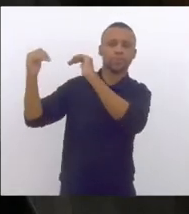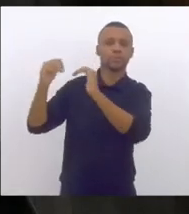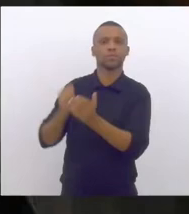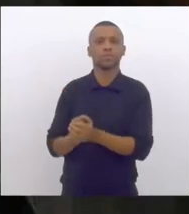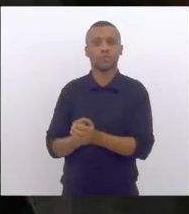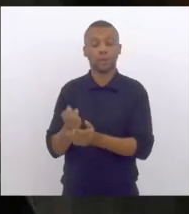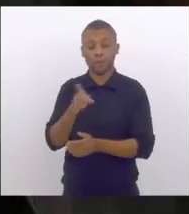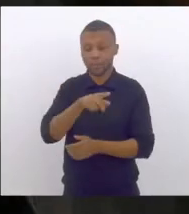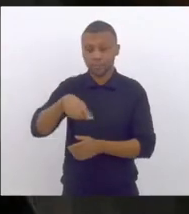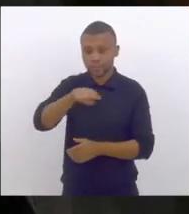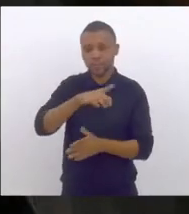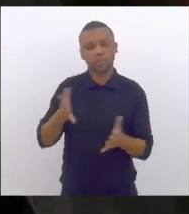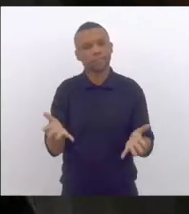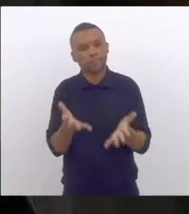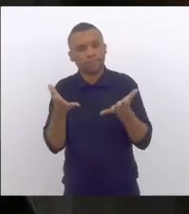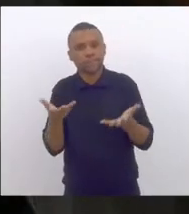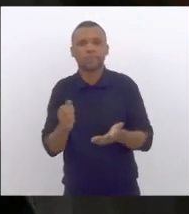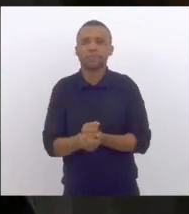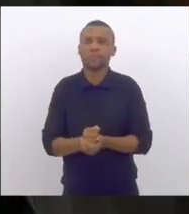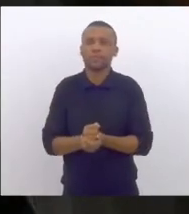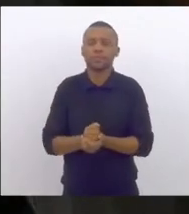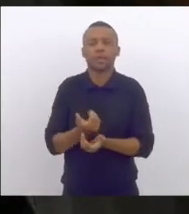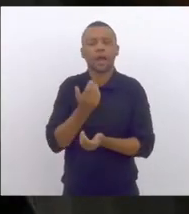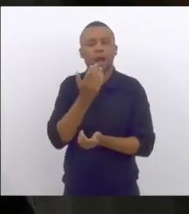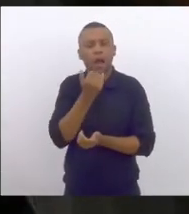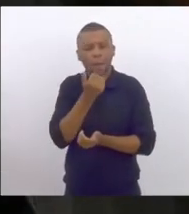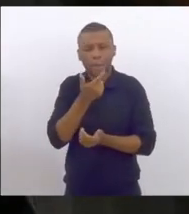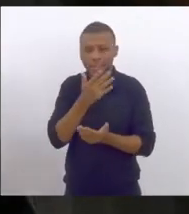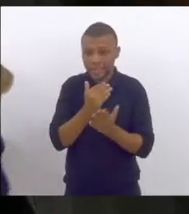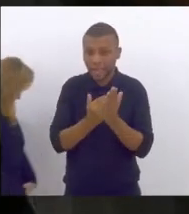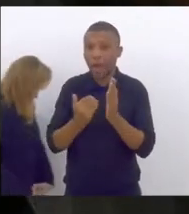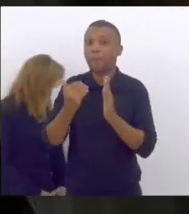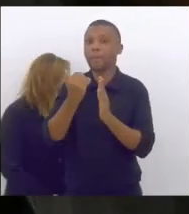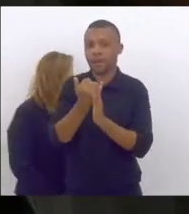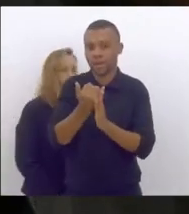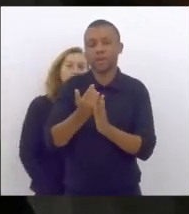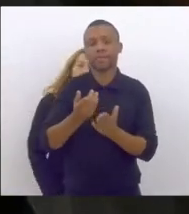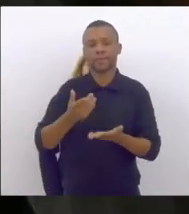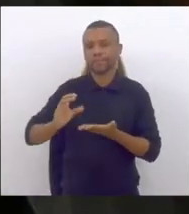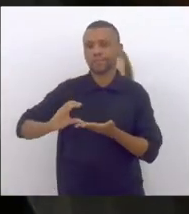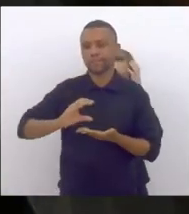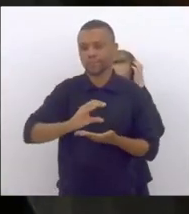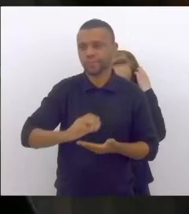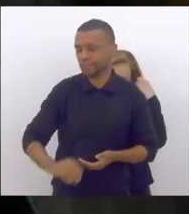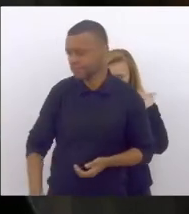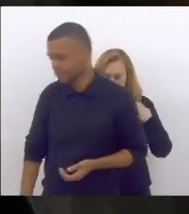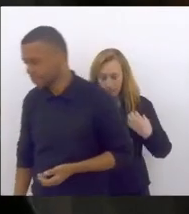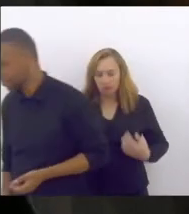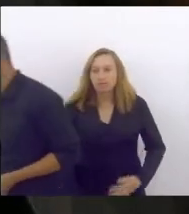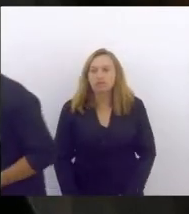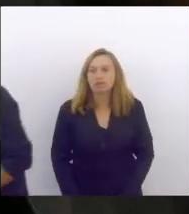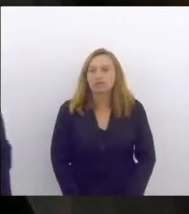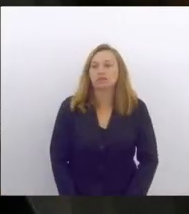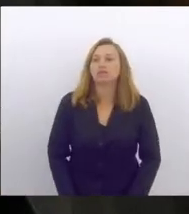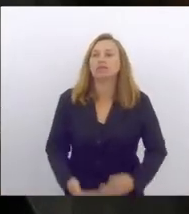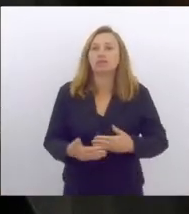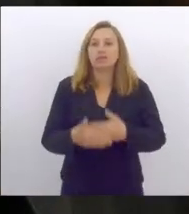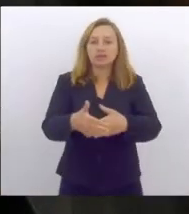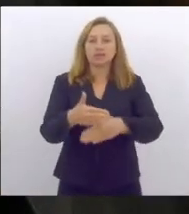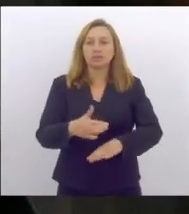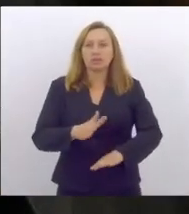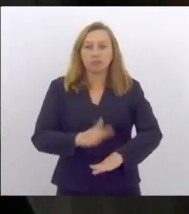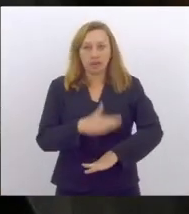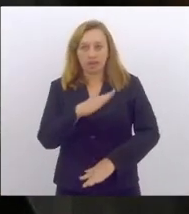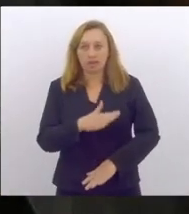essas professores aumento do per capita da merenda do Ferinha acabou de tocar no assunto importante mesmo que lá atrás em 2005 nós avançamos muito